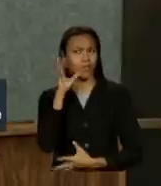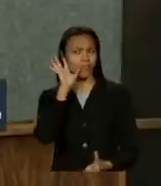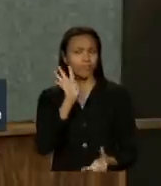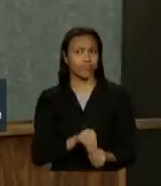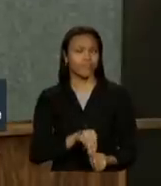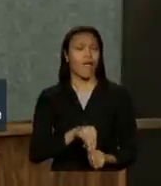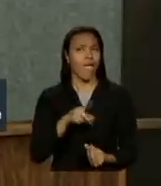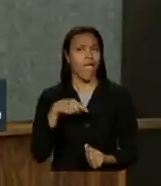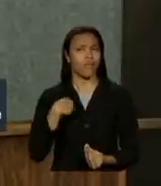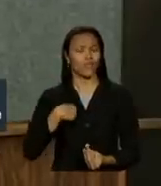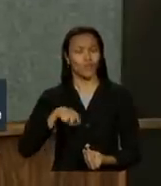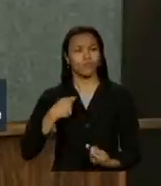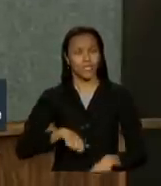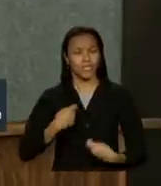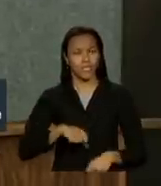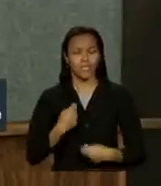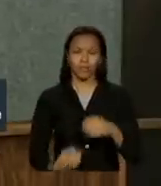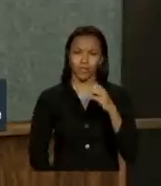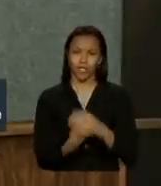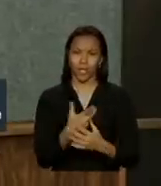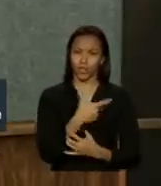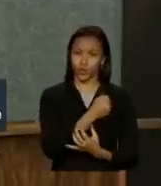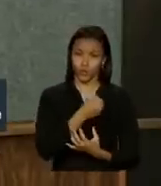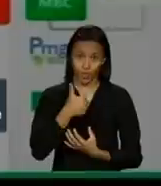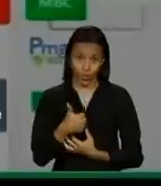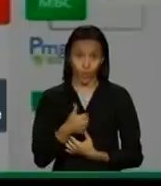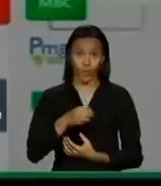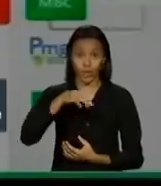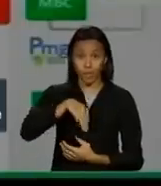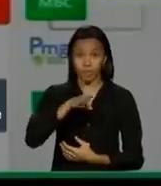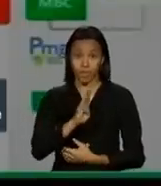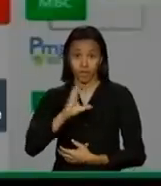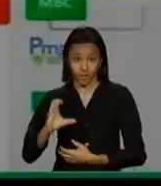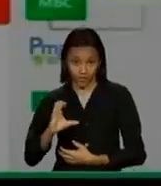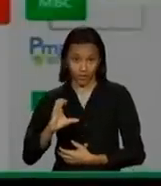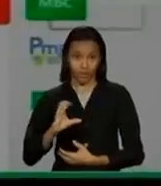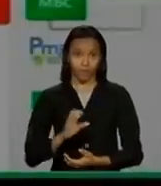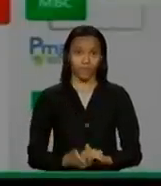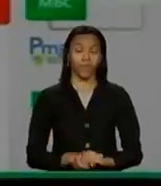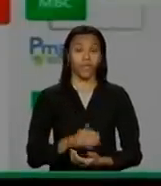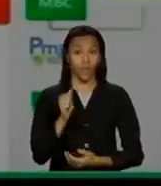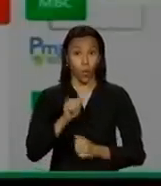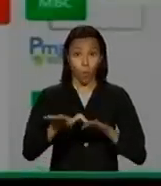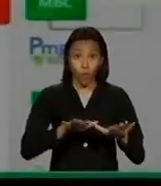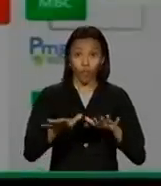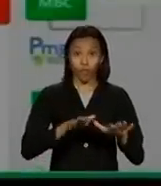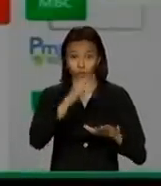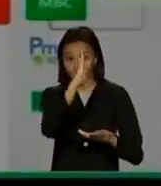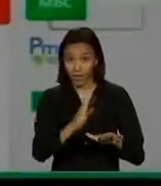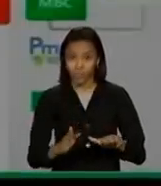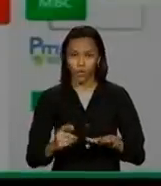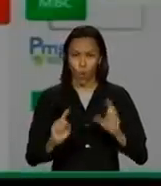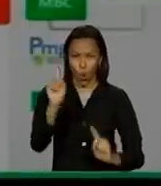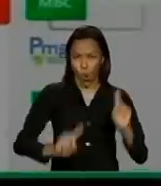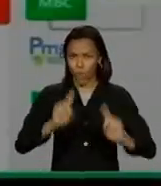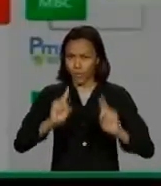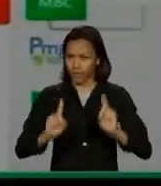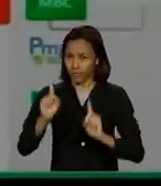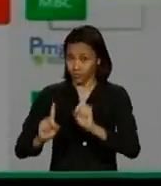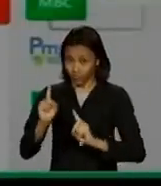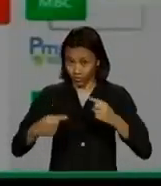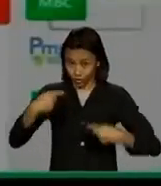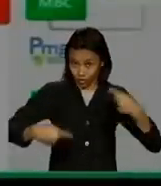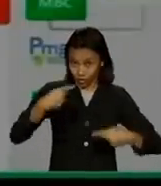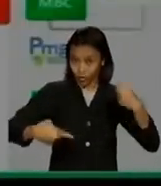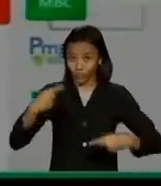deveríamos criar em 2001 MBC que é o movimento Brasil competitivo que foi um aprimoramento em